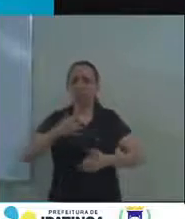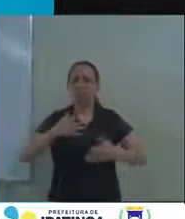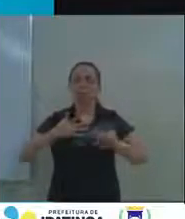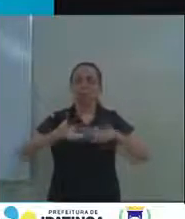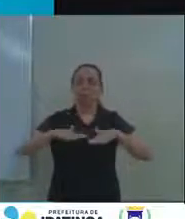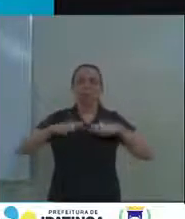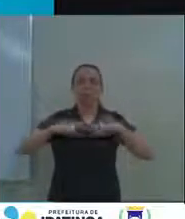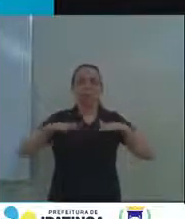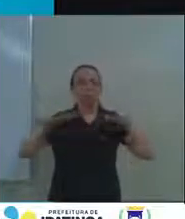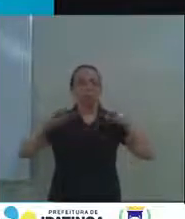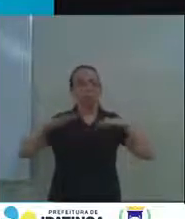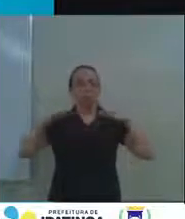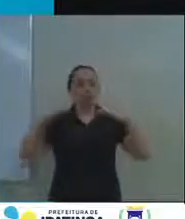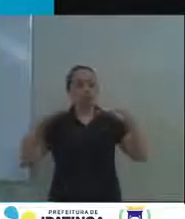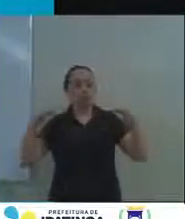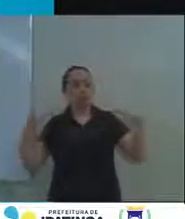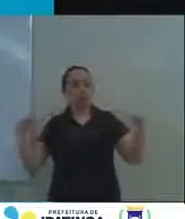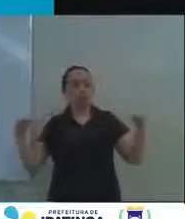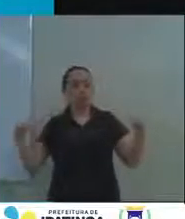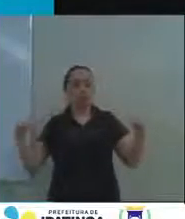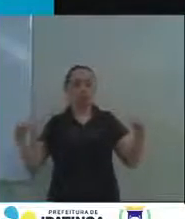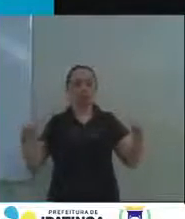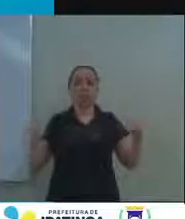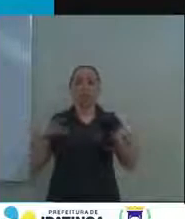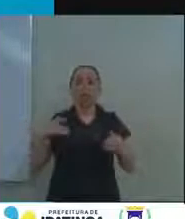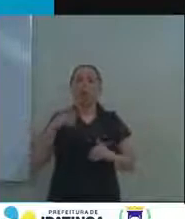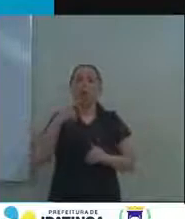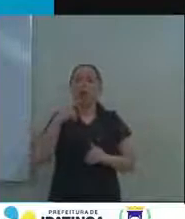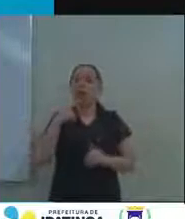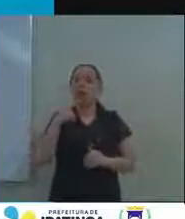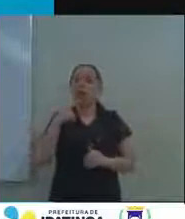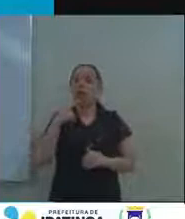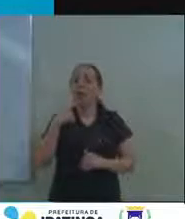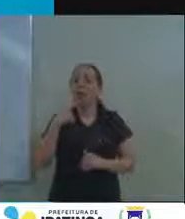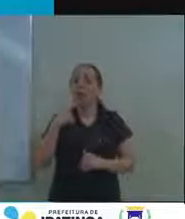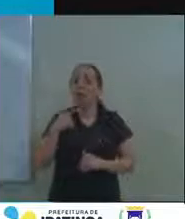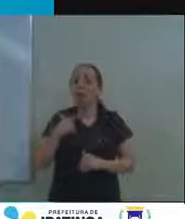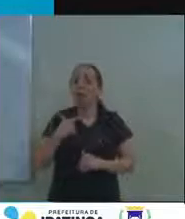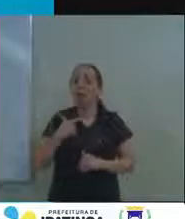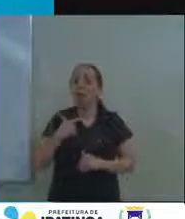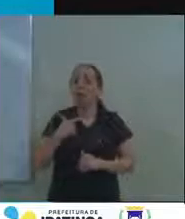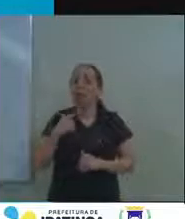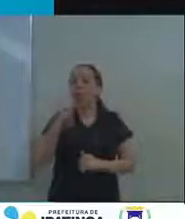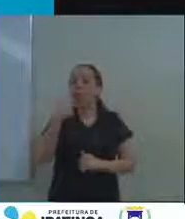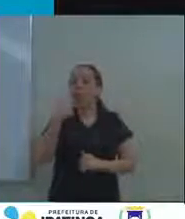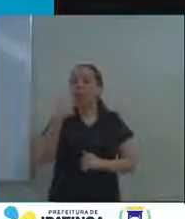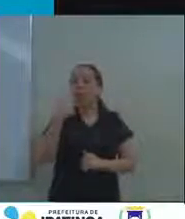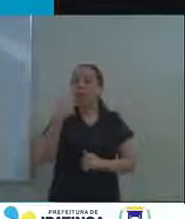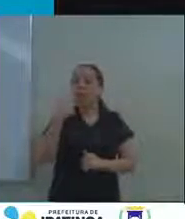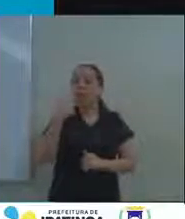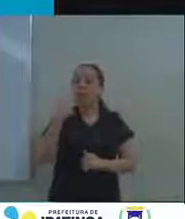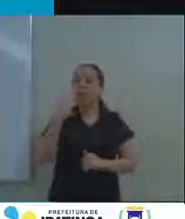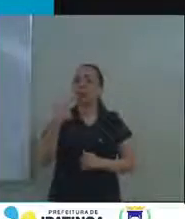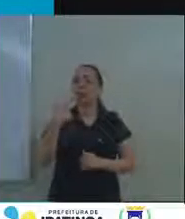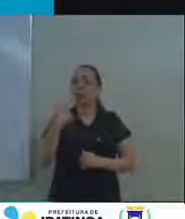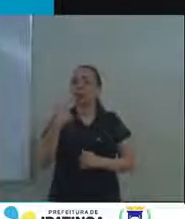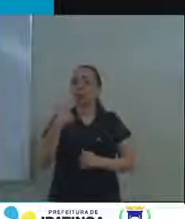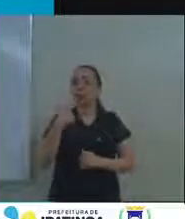esforço, vibrei. ter